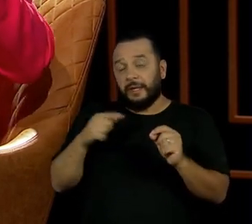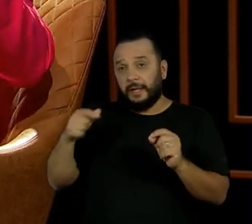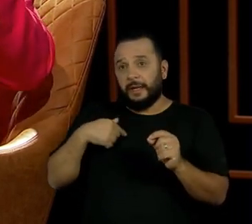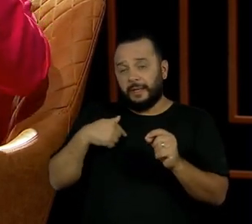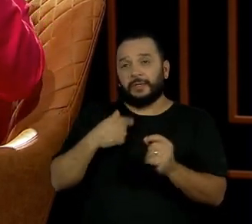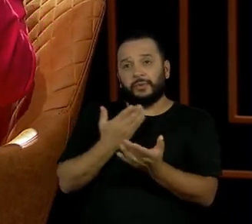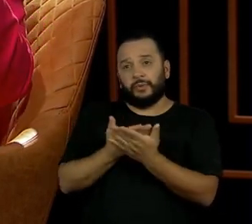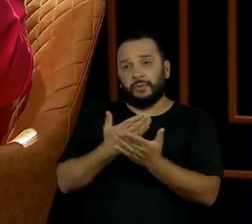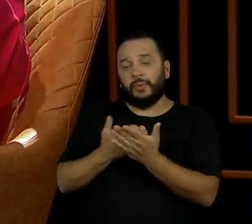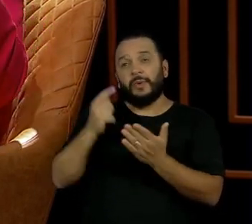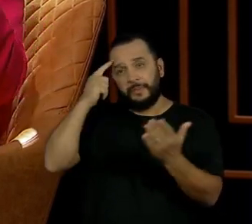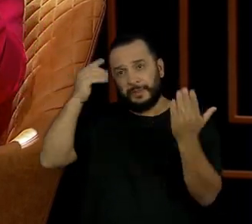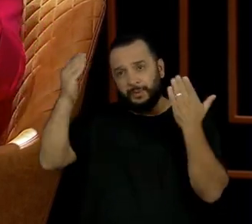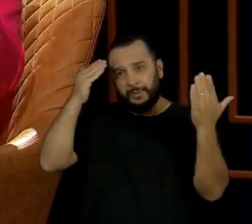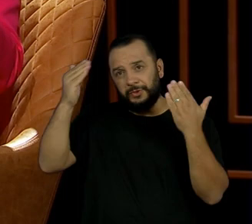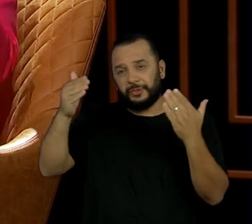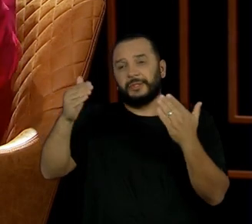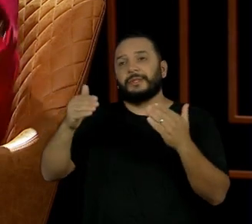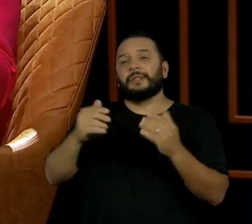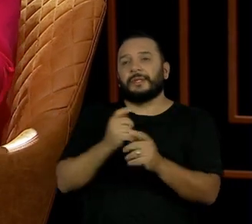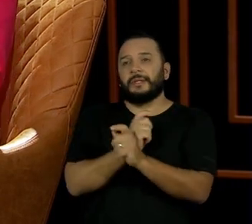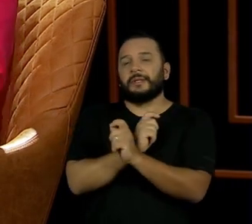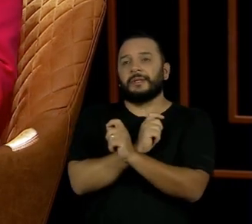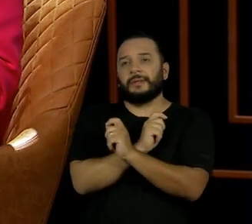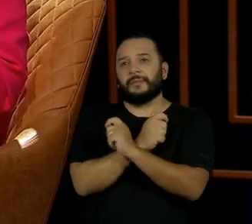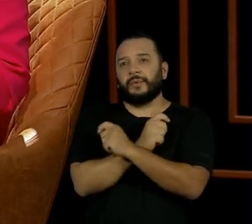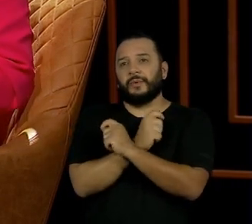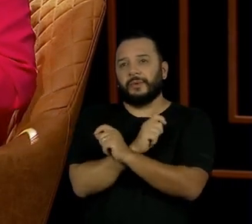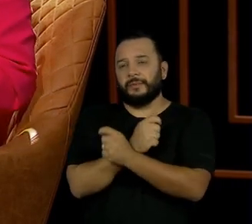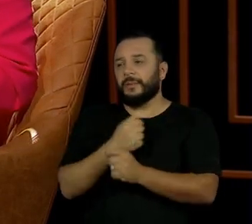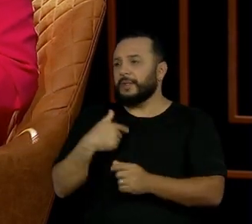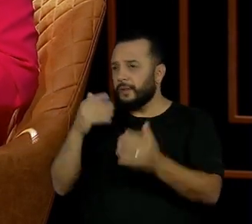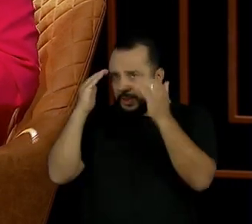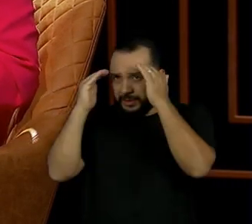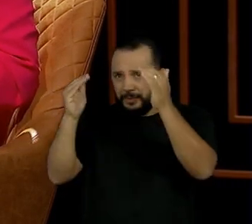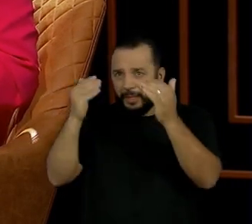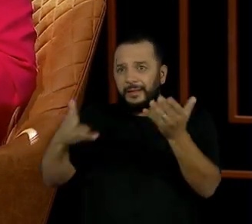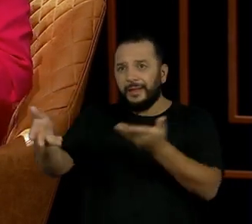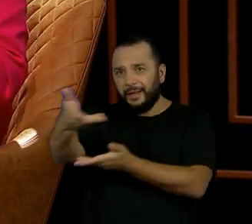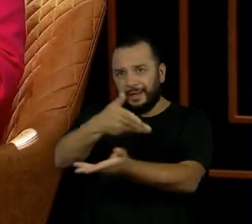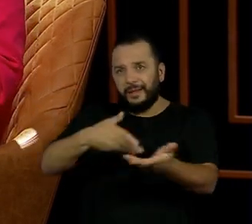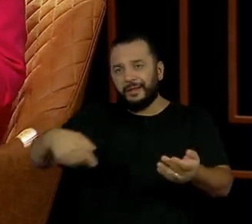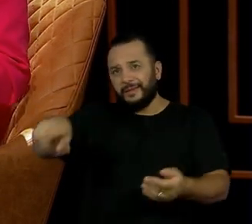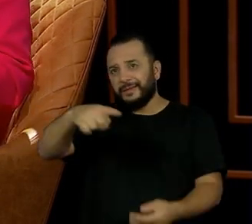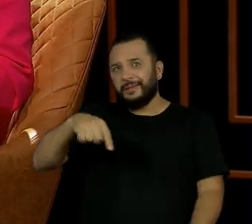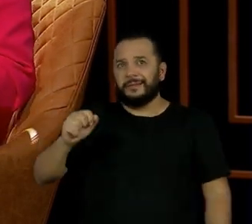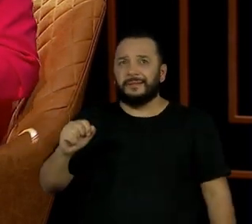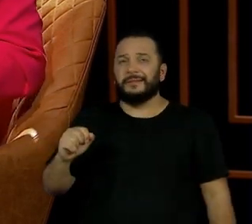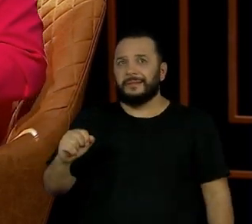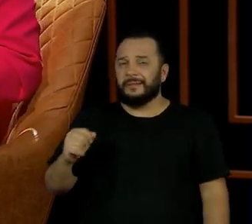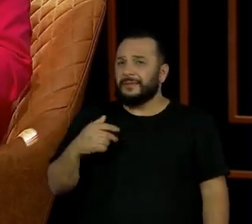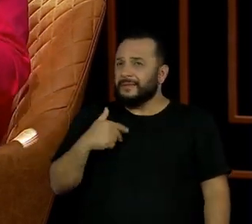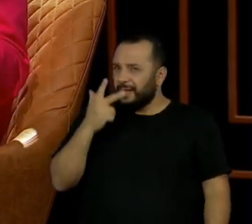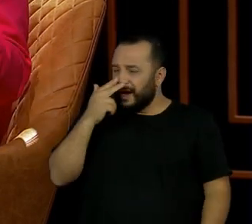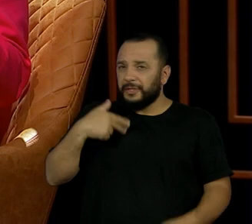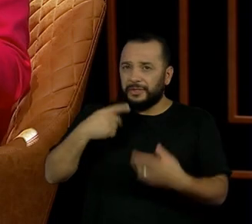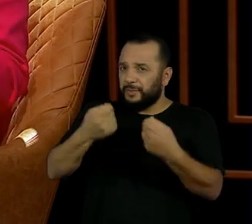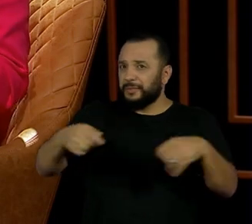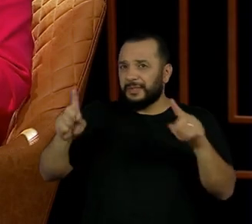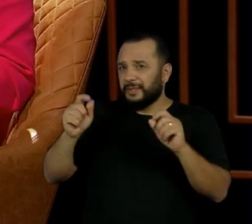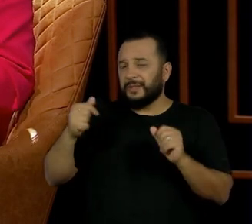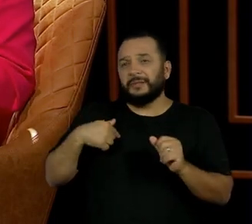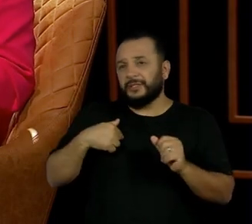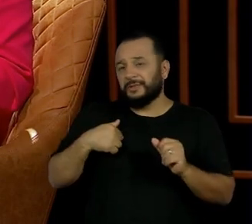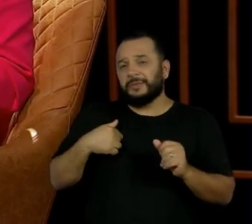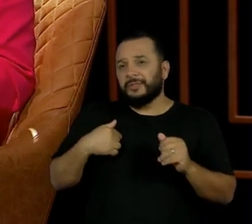fez PUC psicologia então ele falou assim aí eu tenho que respeitar todo mundo aí eu falei assim olha você acha que não precisa mas já que me